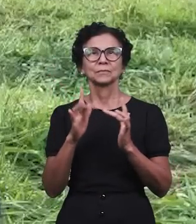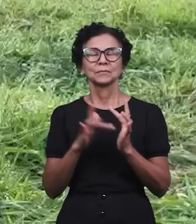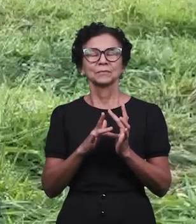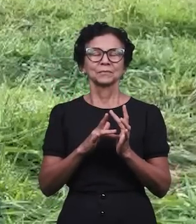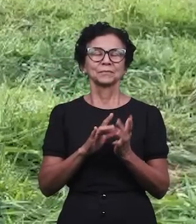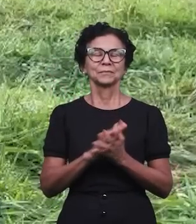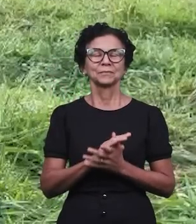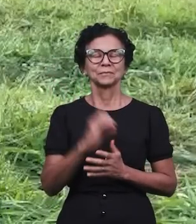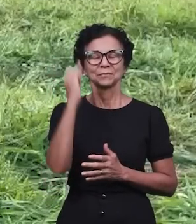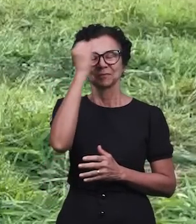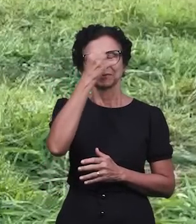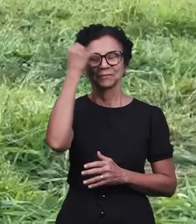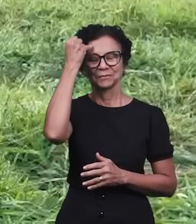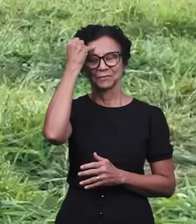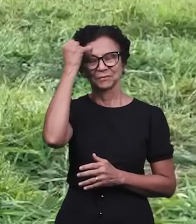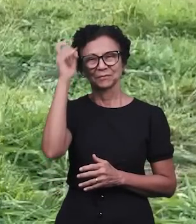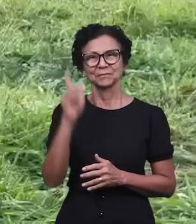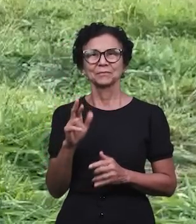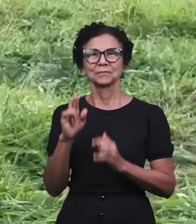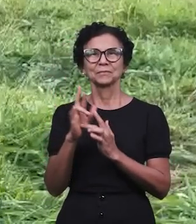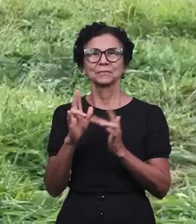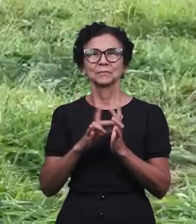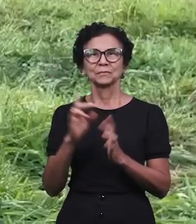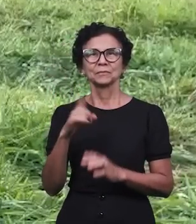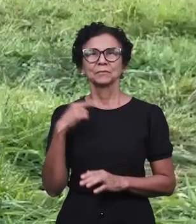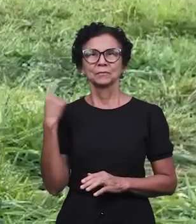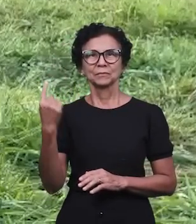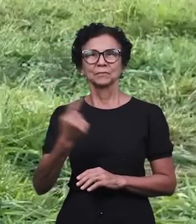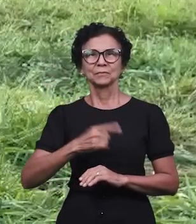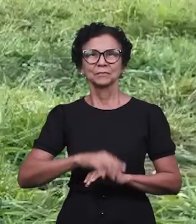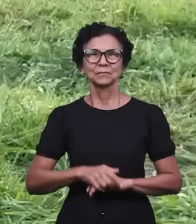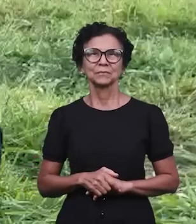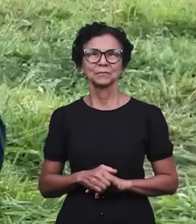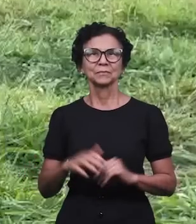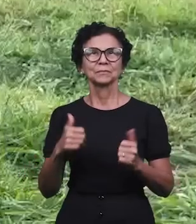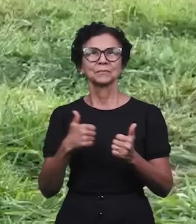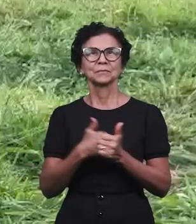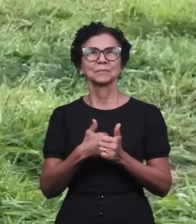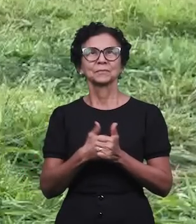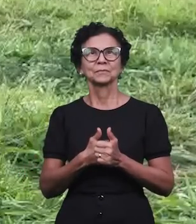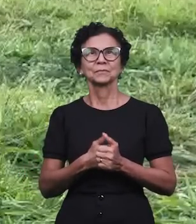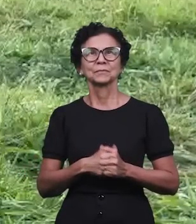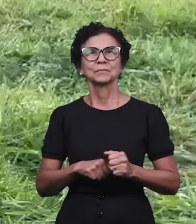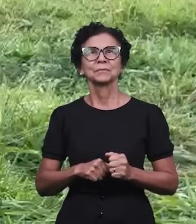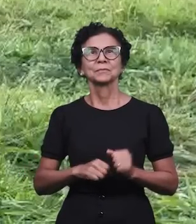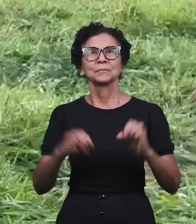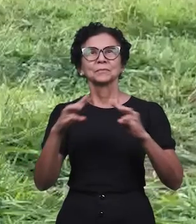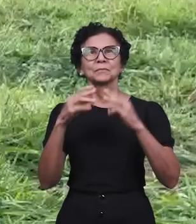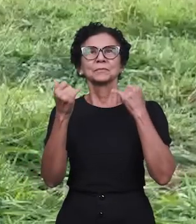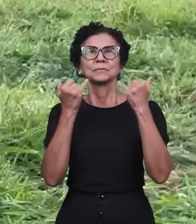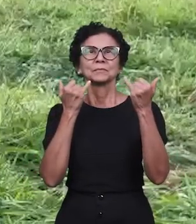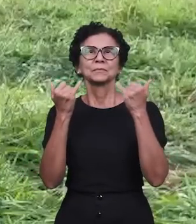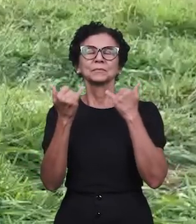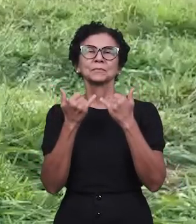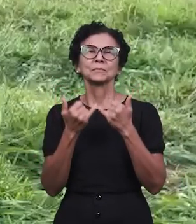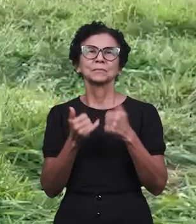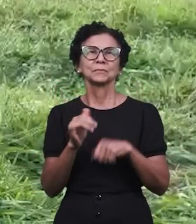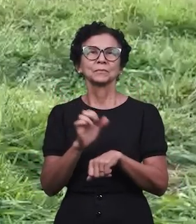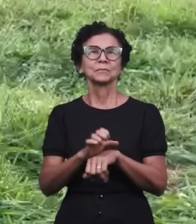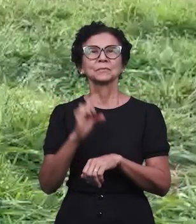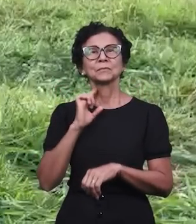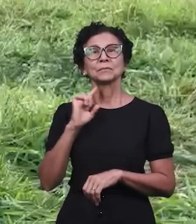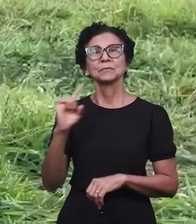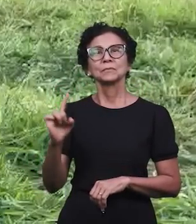Jorge Pessoa. A paz do Senhor Jesus aos nossos irmãos que nos acompanham aqui pelo Manaim News. E do estado de